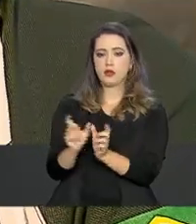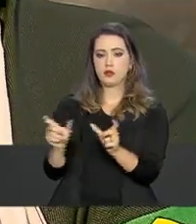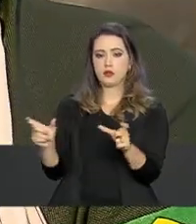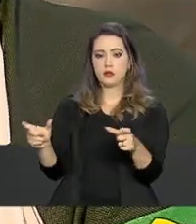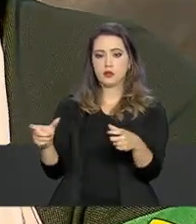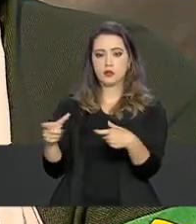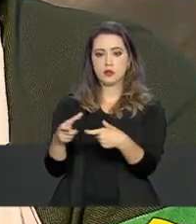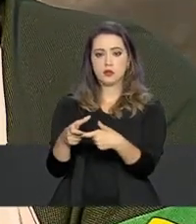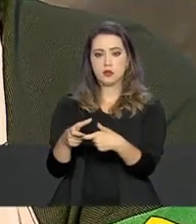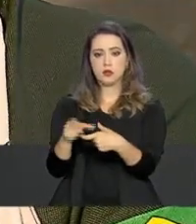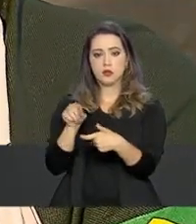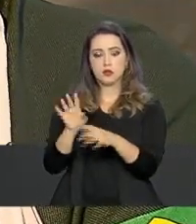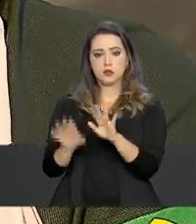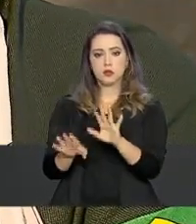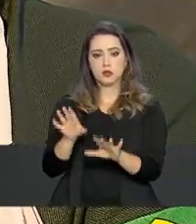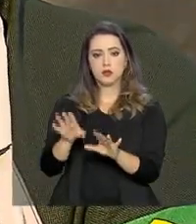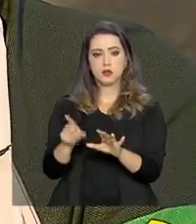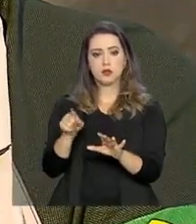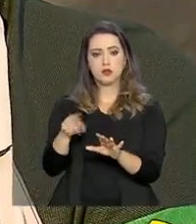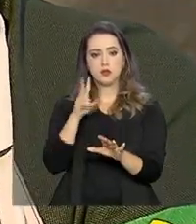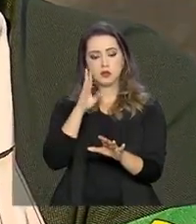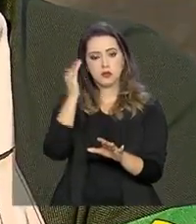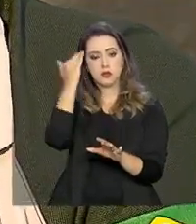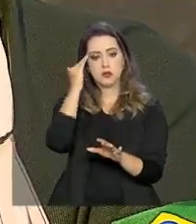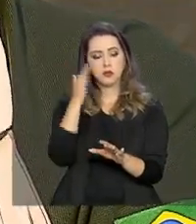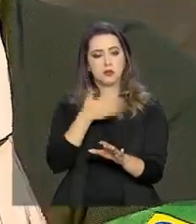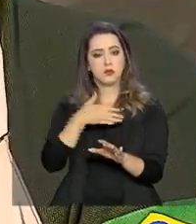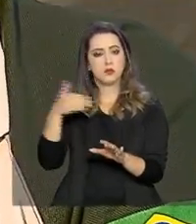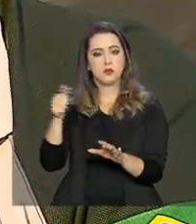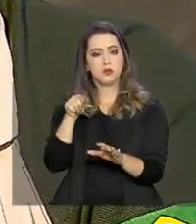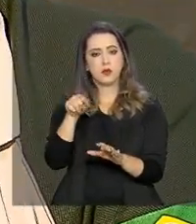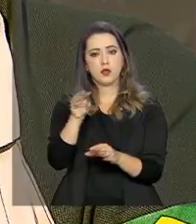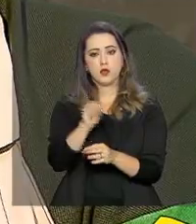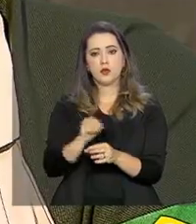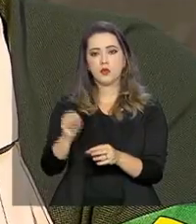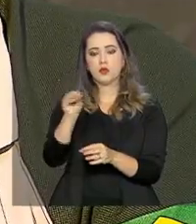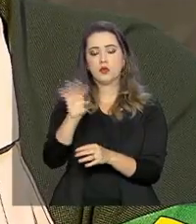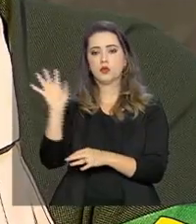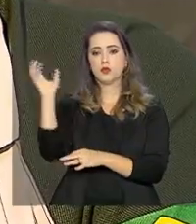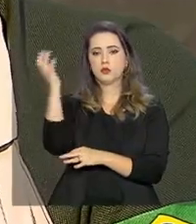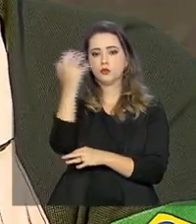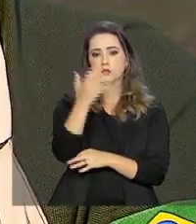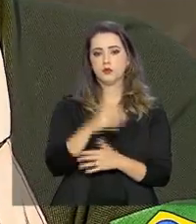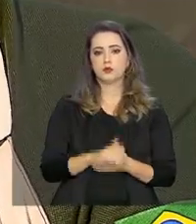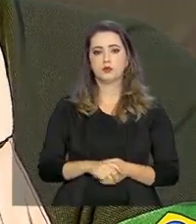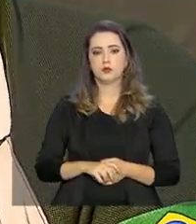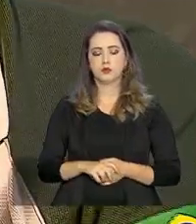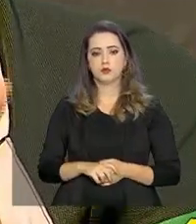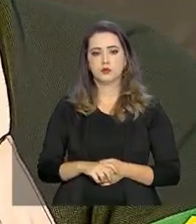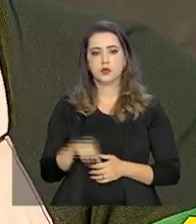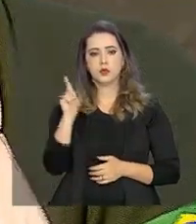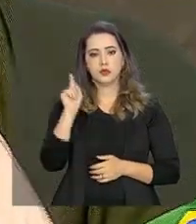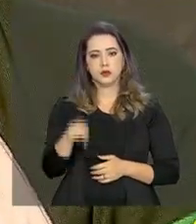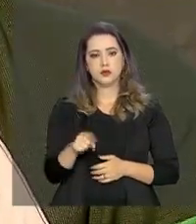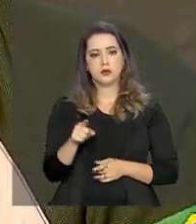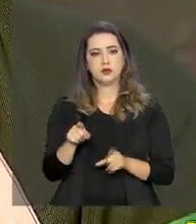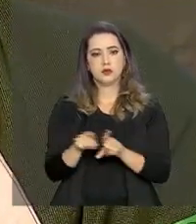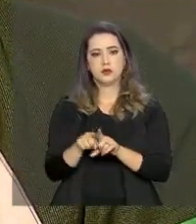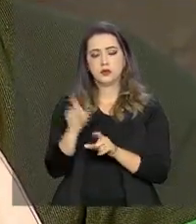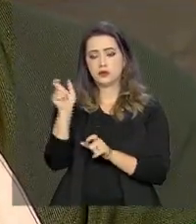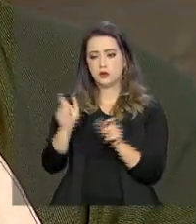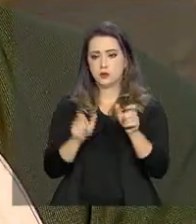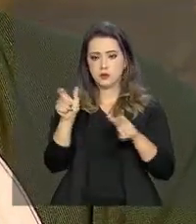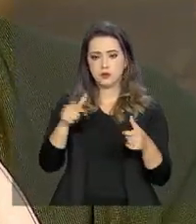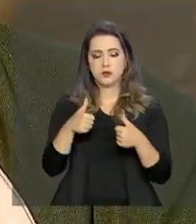propriedade toda dependendo de como ele a entender melhor pra proteção ambiental então é uma garantia de que aquele proprietário